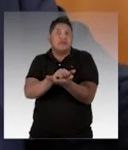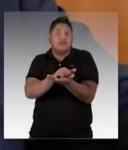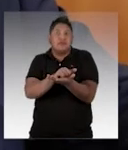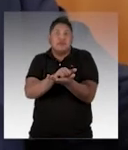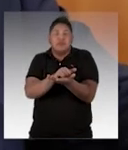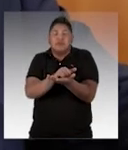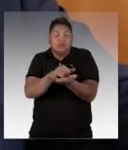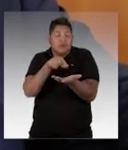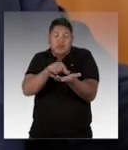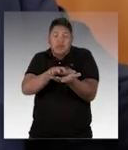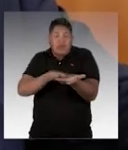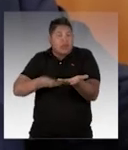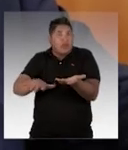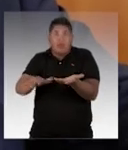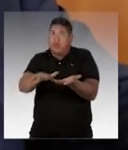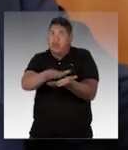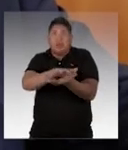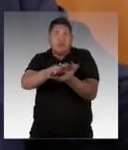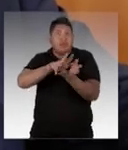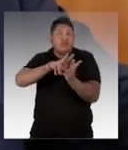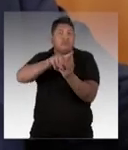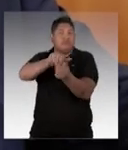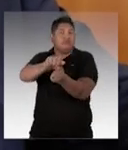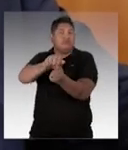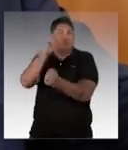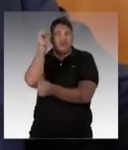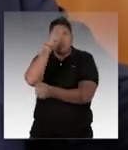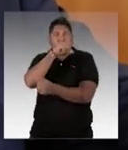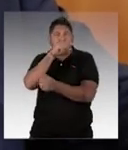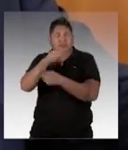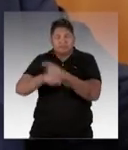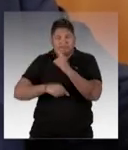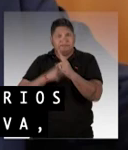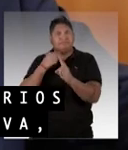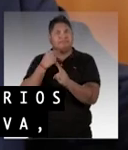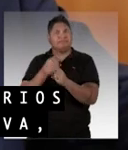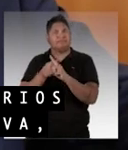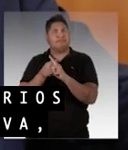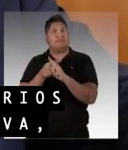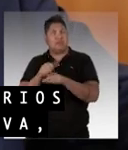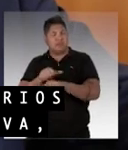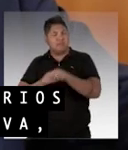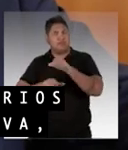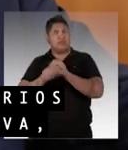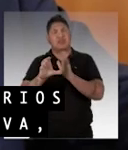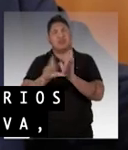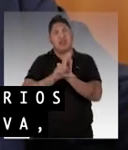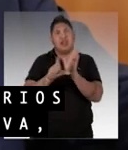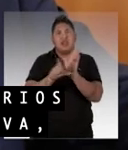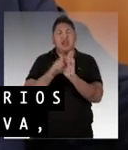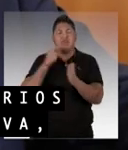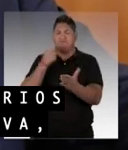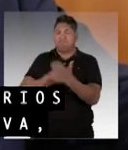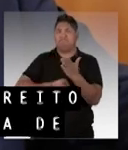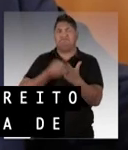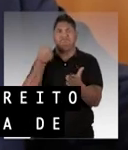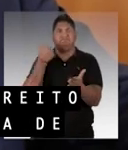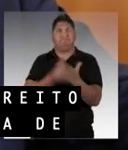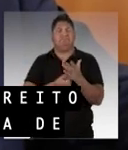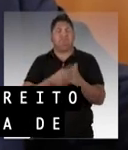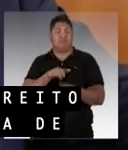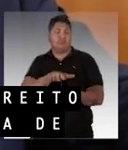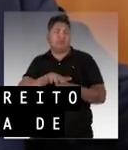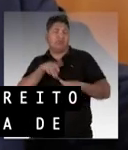e congêneres, é um cenário mundial muito difícil. A isso se somam os cenários de mudança legislativa, de pressões